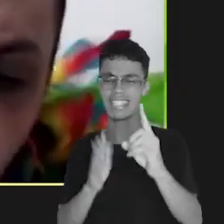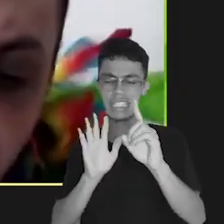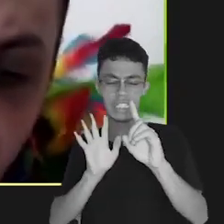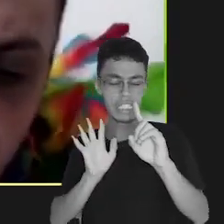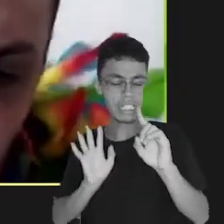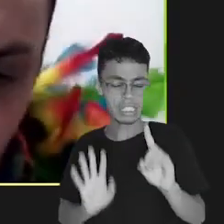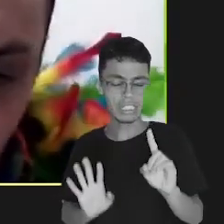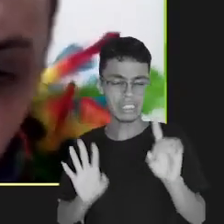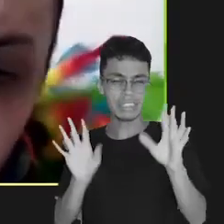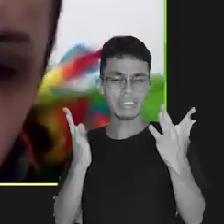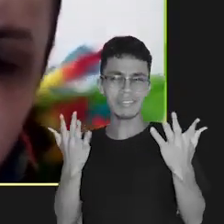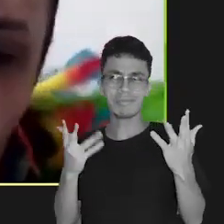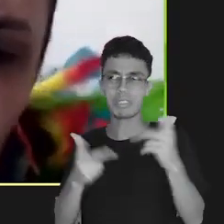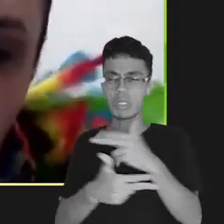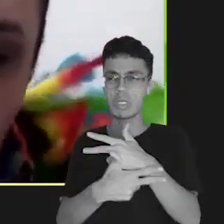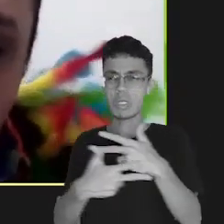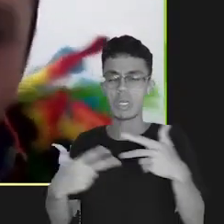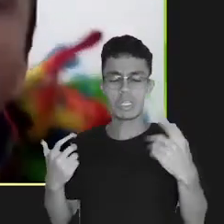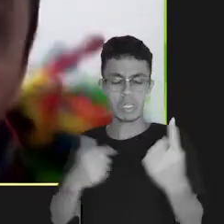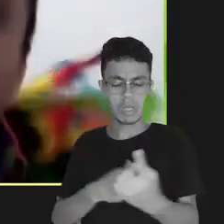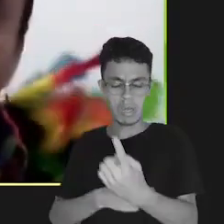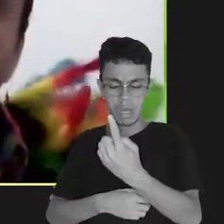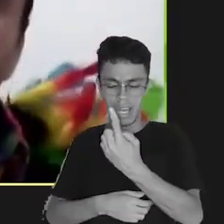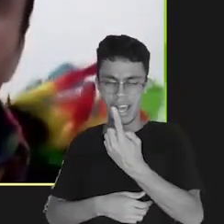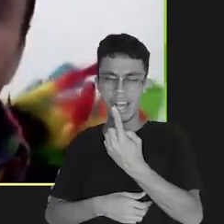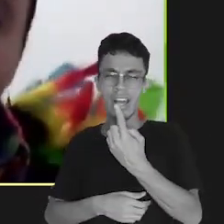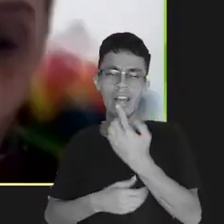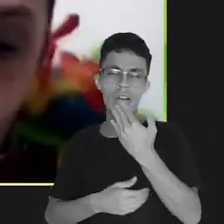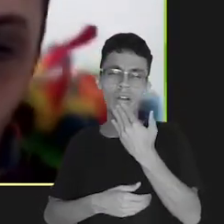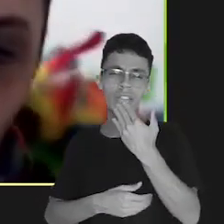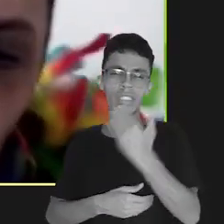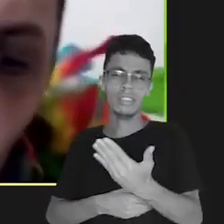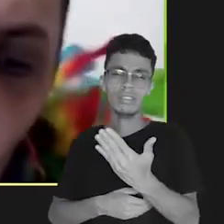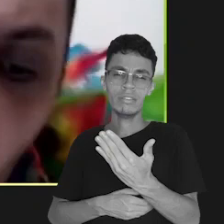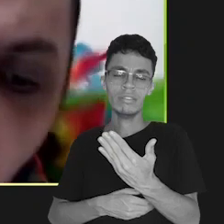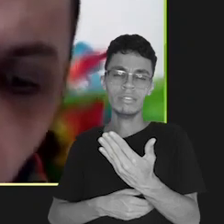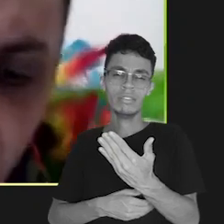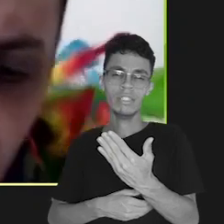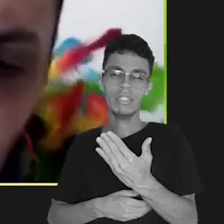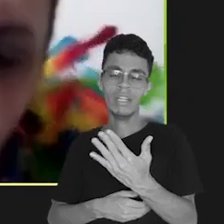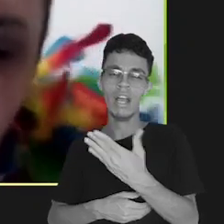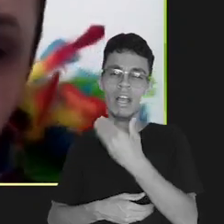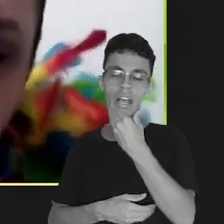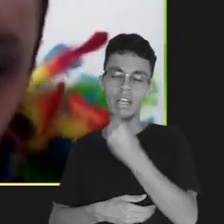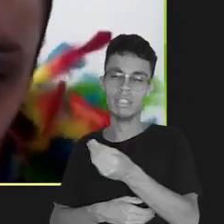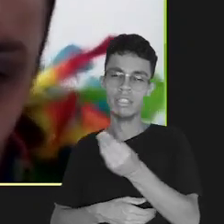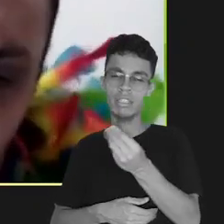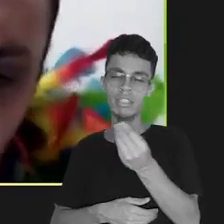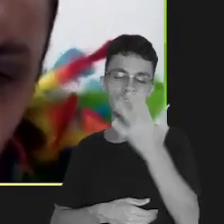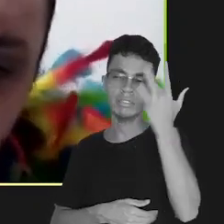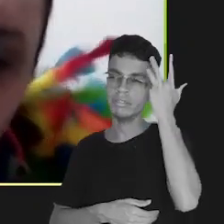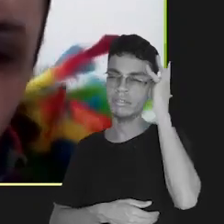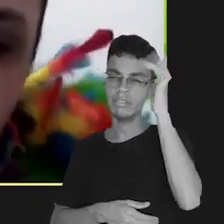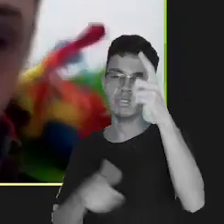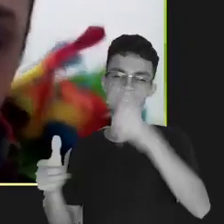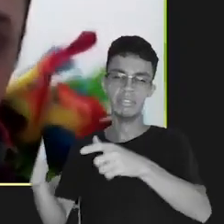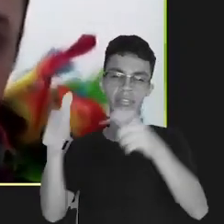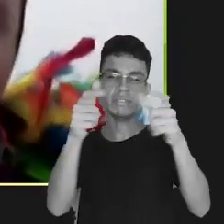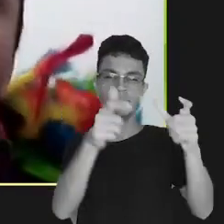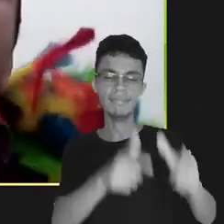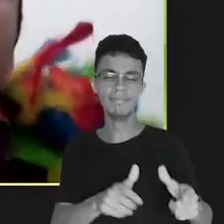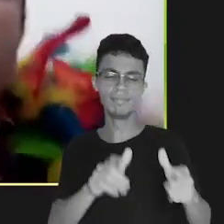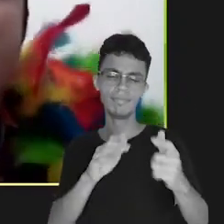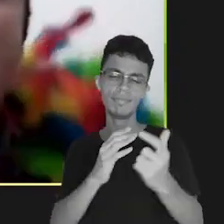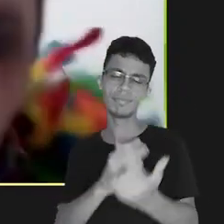divina providência de mim se apiedasse, pedi. Homem que não sei de onde vem,